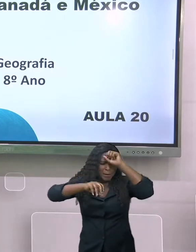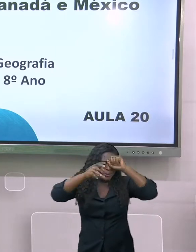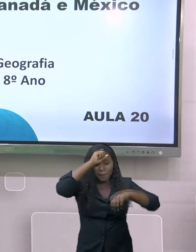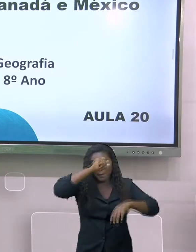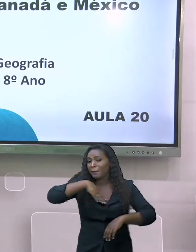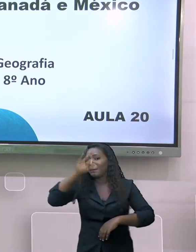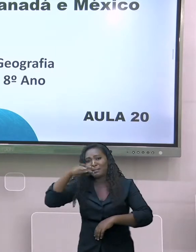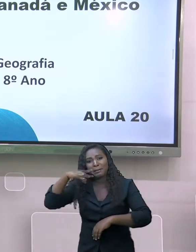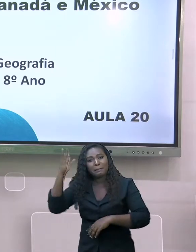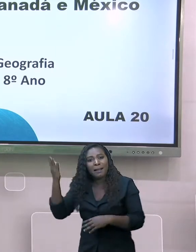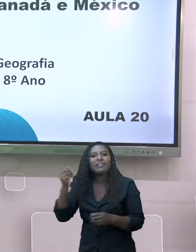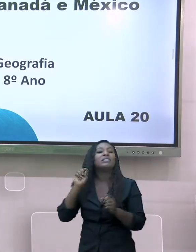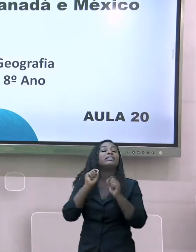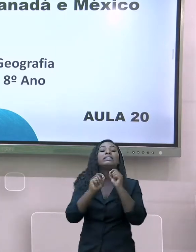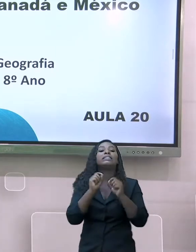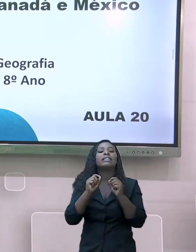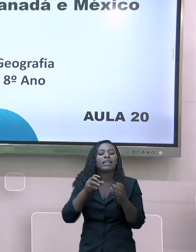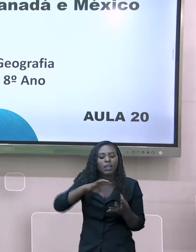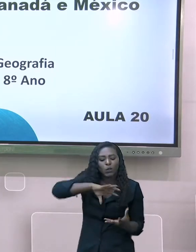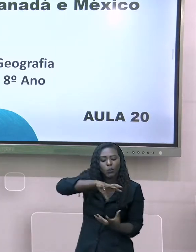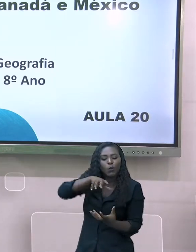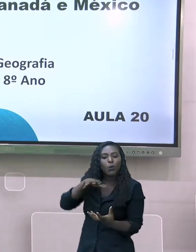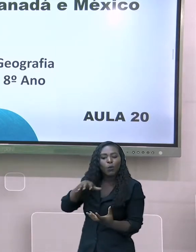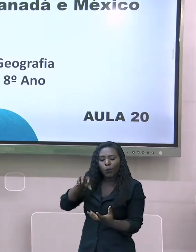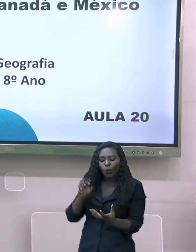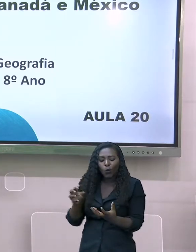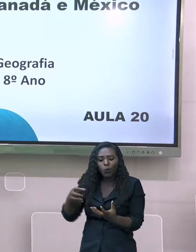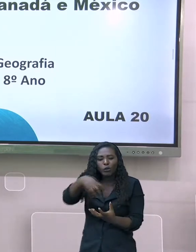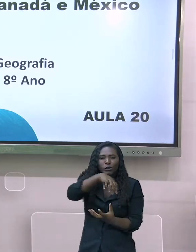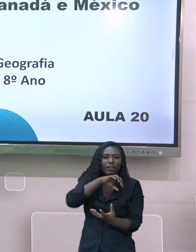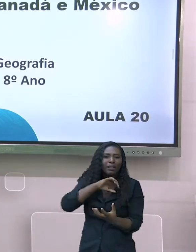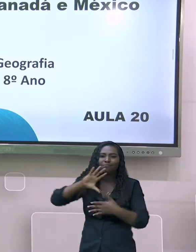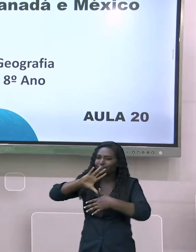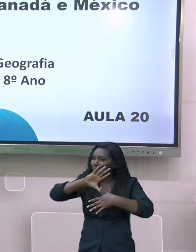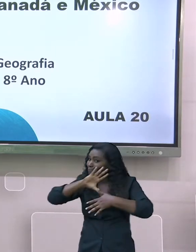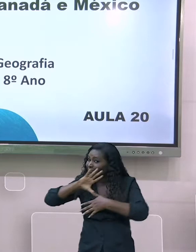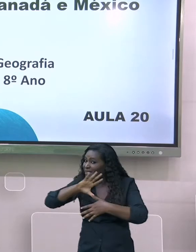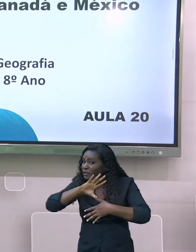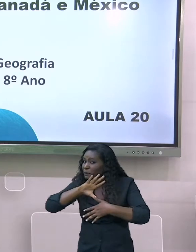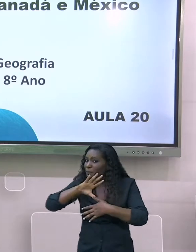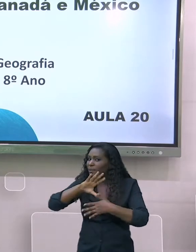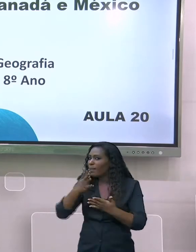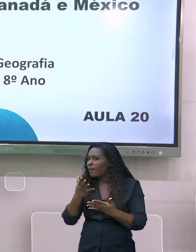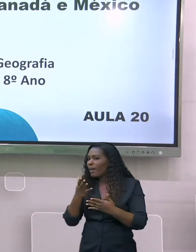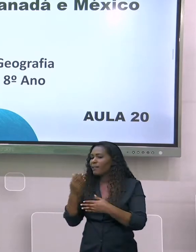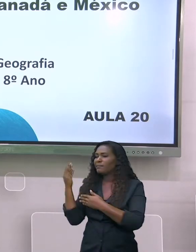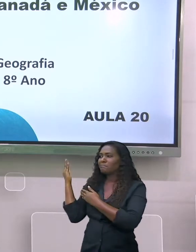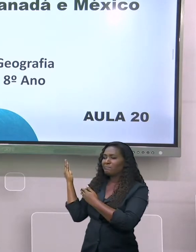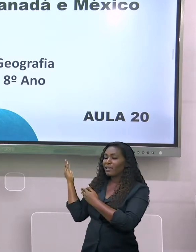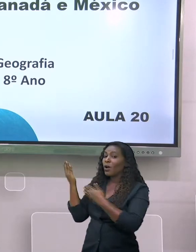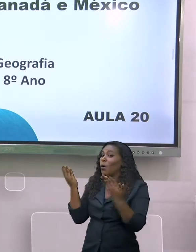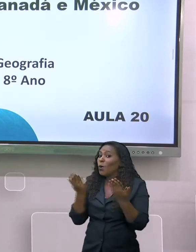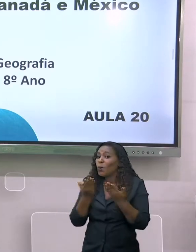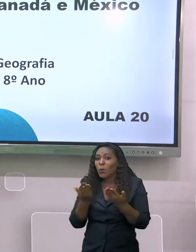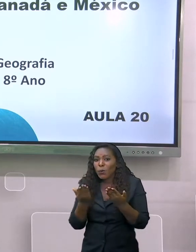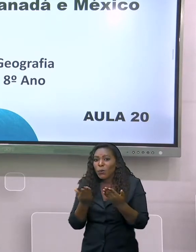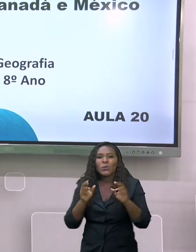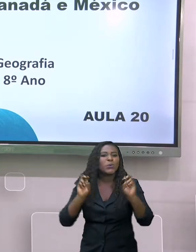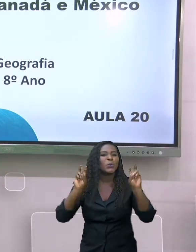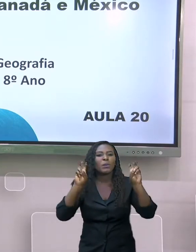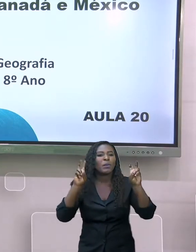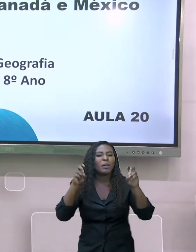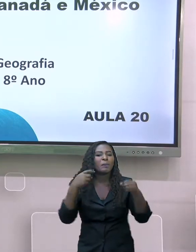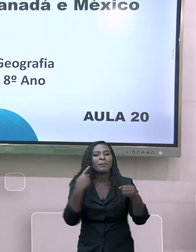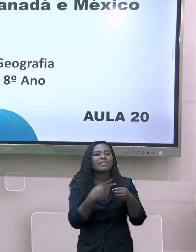no continente americano, nós vamos falar sobre o Canadá. Nessa aula nós vamos falar sobre o